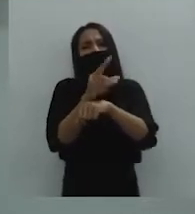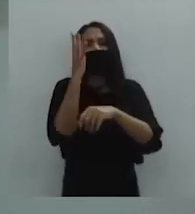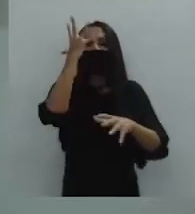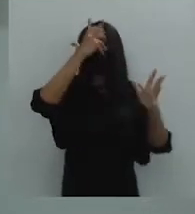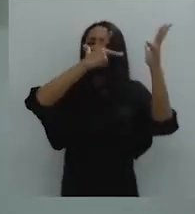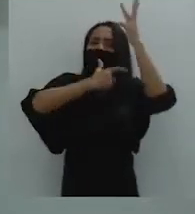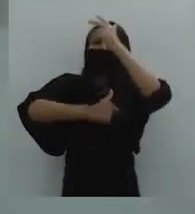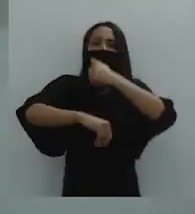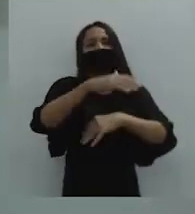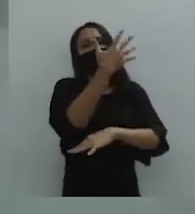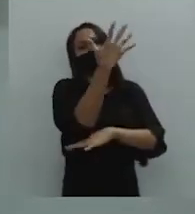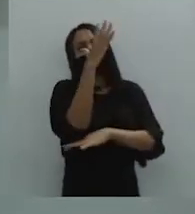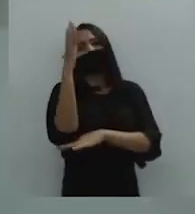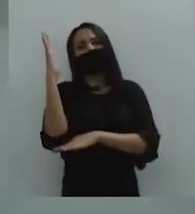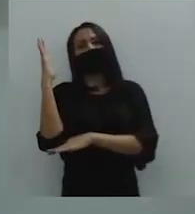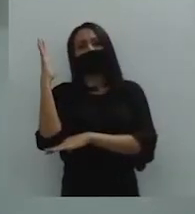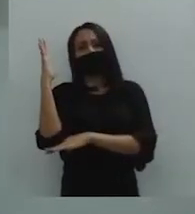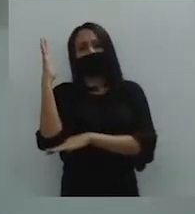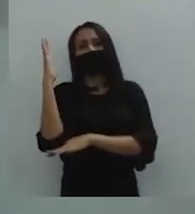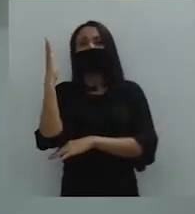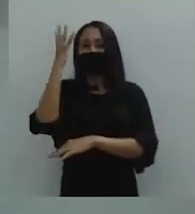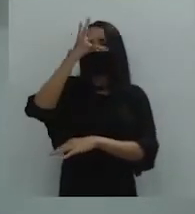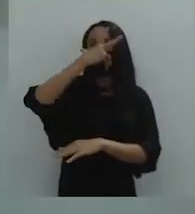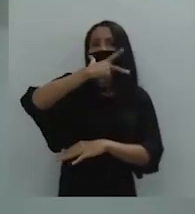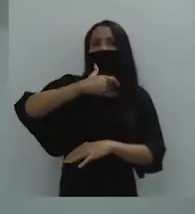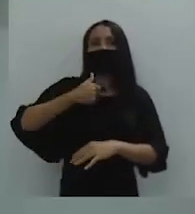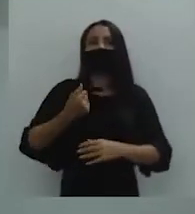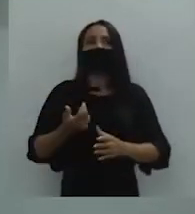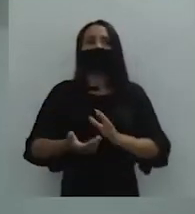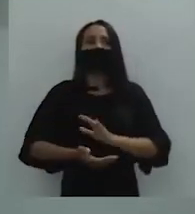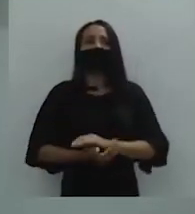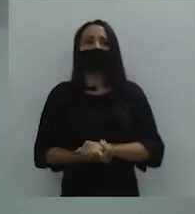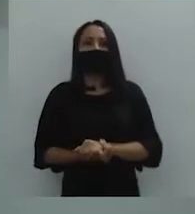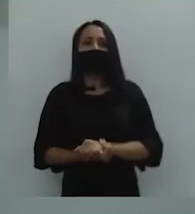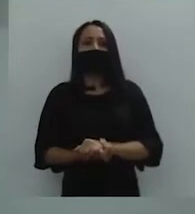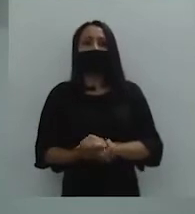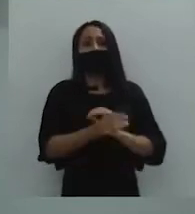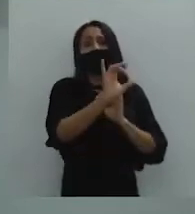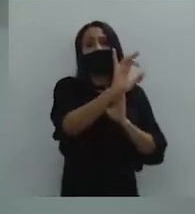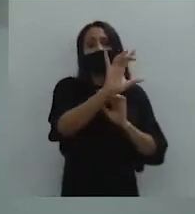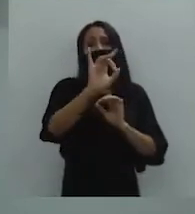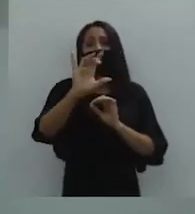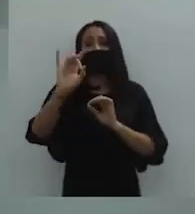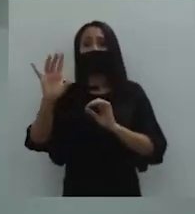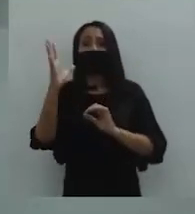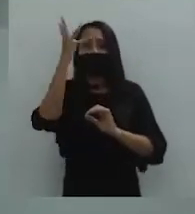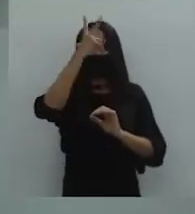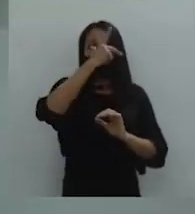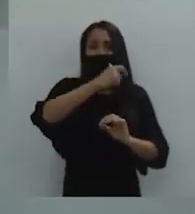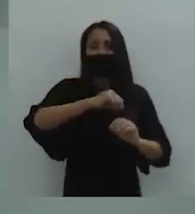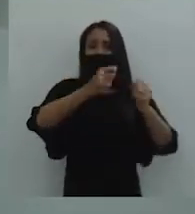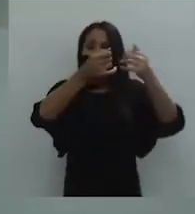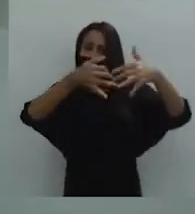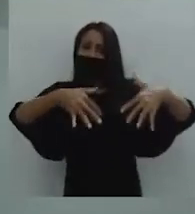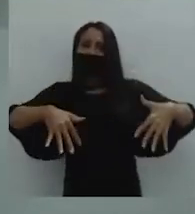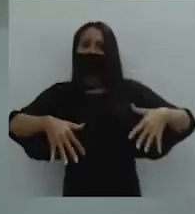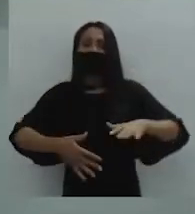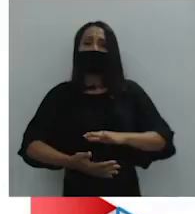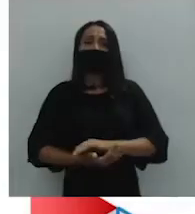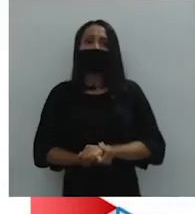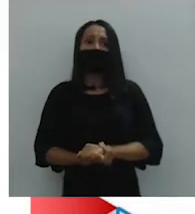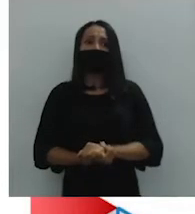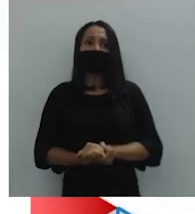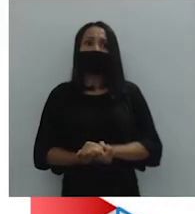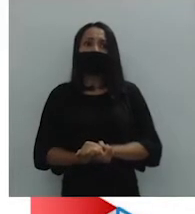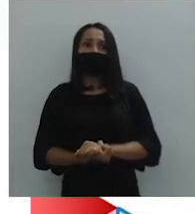a natureza, é lindo. Cada uma delas tem a sua beleza natural. Outro ponto